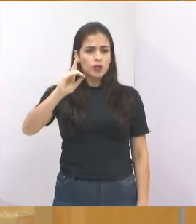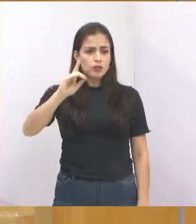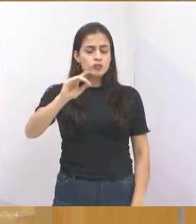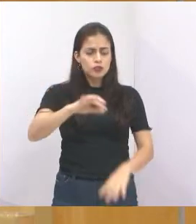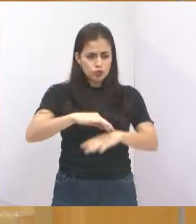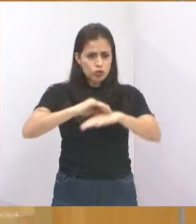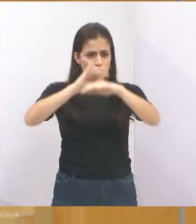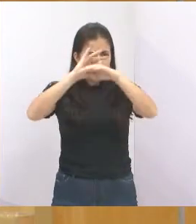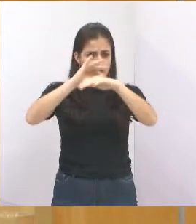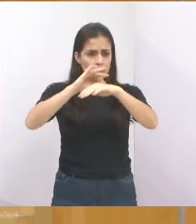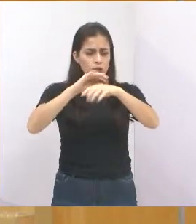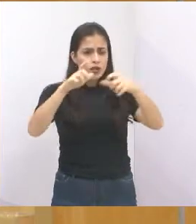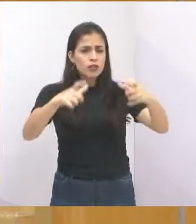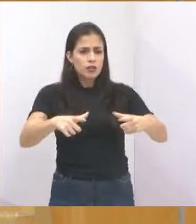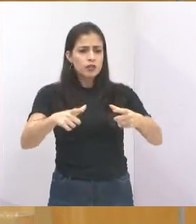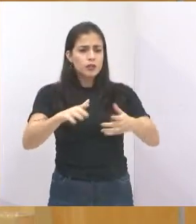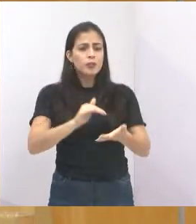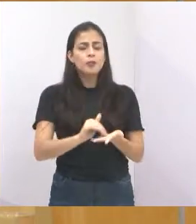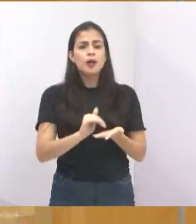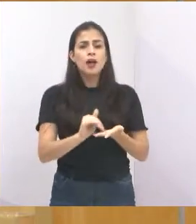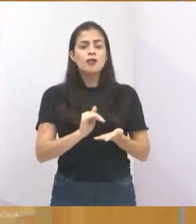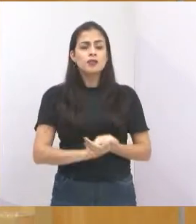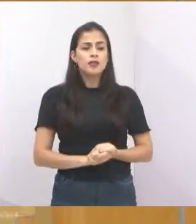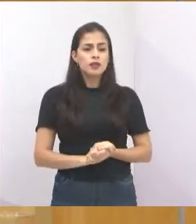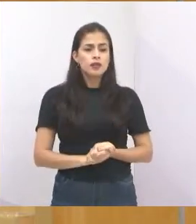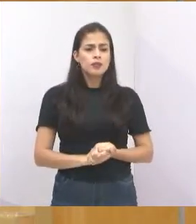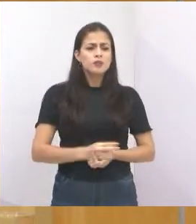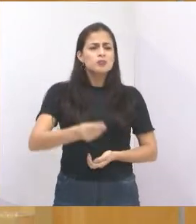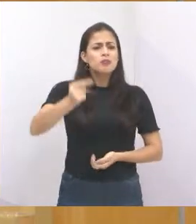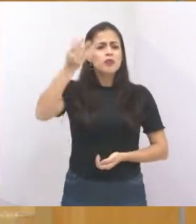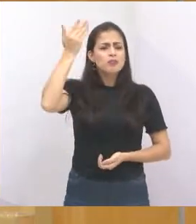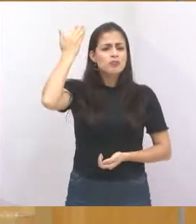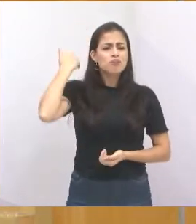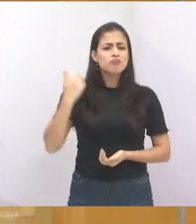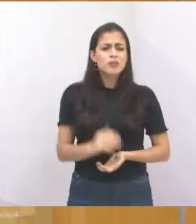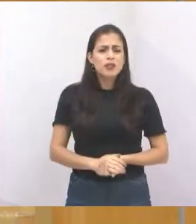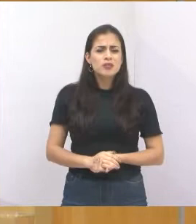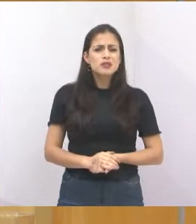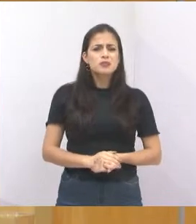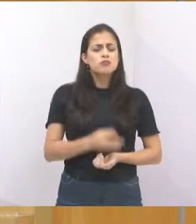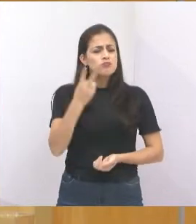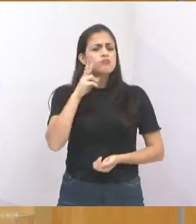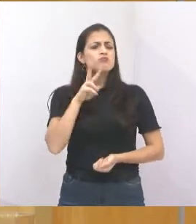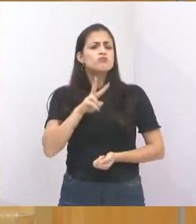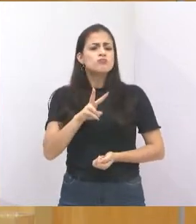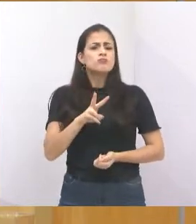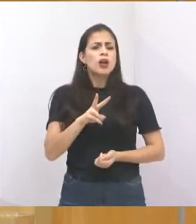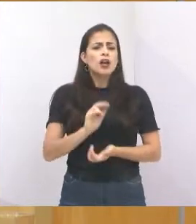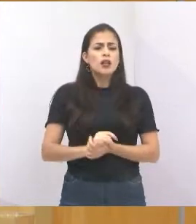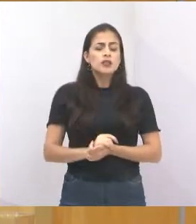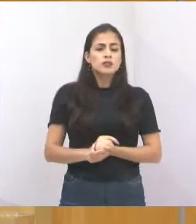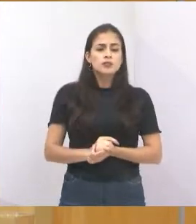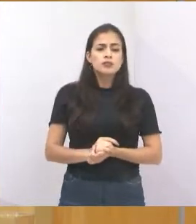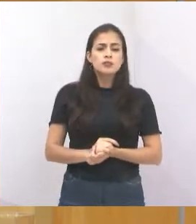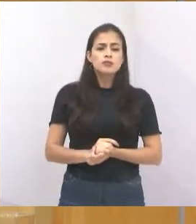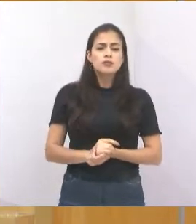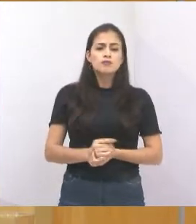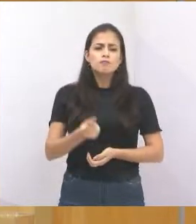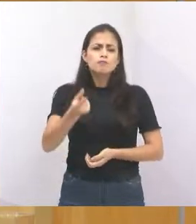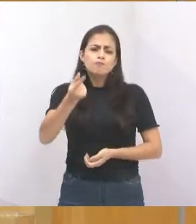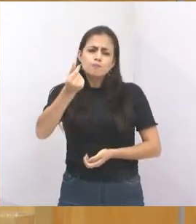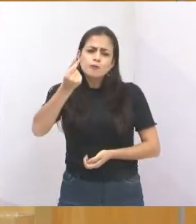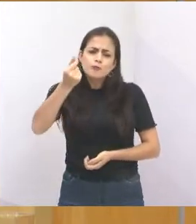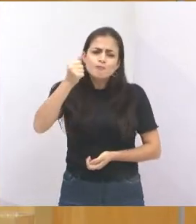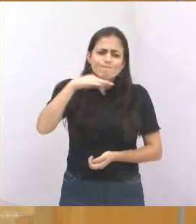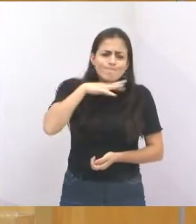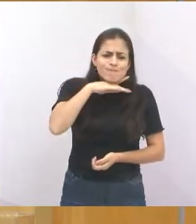há bastante tempo nós identificamos que Face à a economia Win do